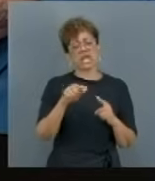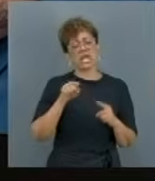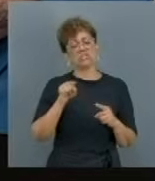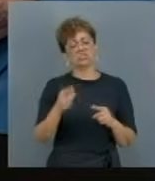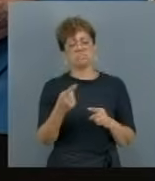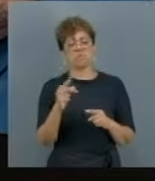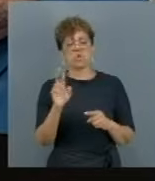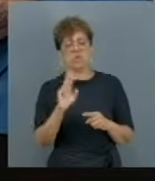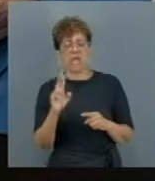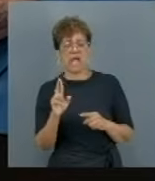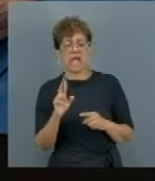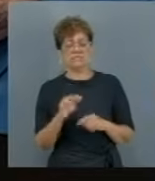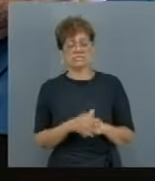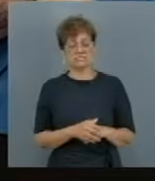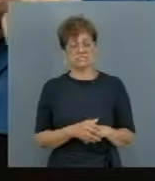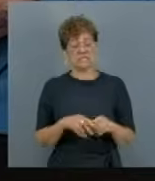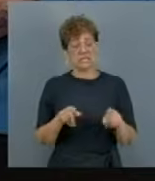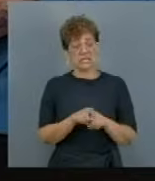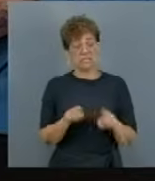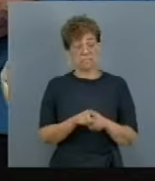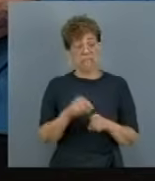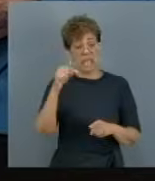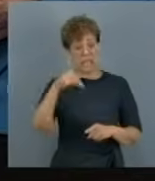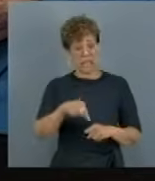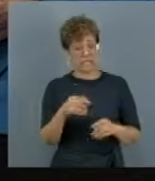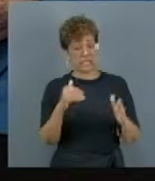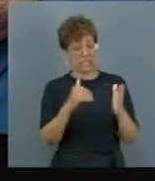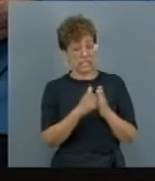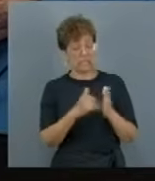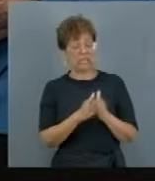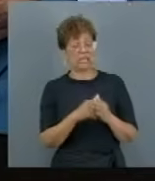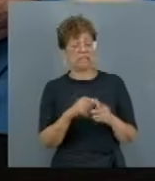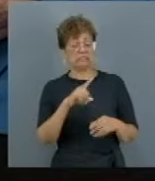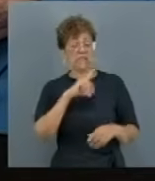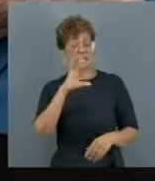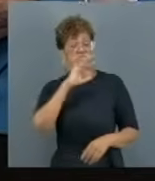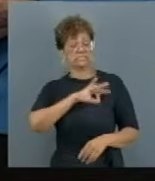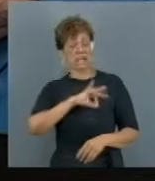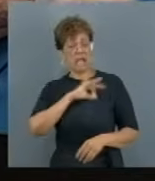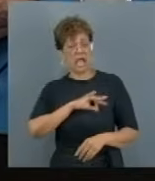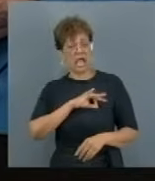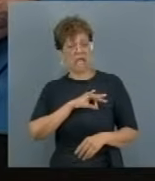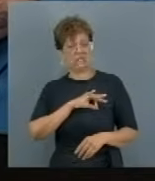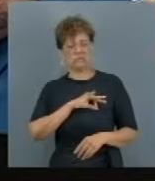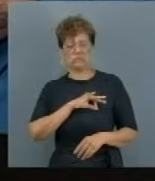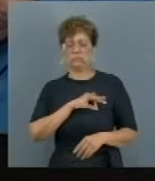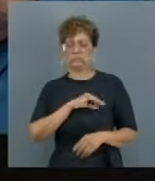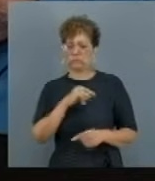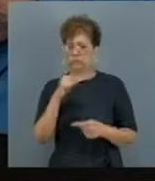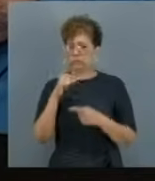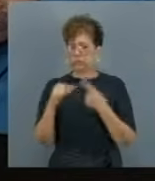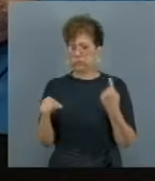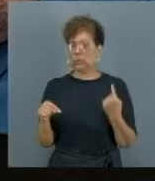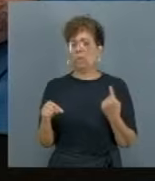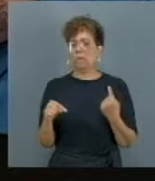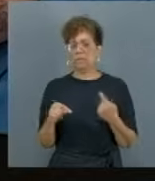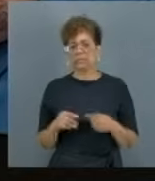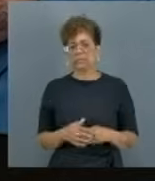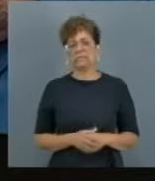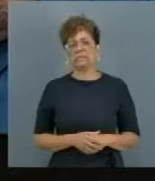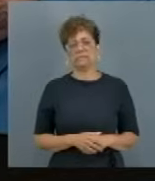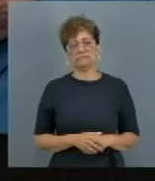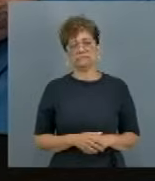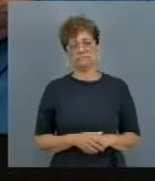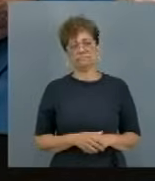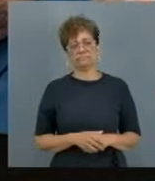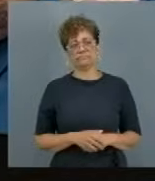os anuênios e quinquênios, que eu aqui nessa casa tenho dito que é uma imoralidade. É mesmo.